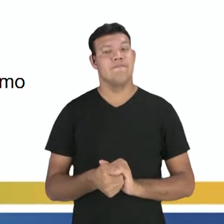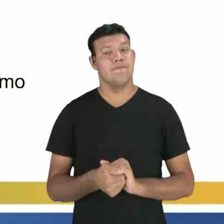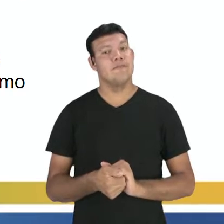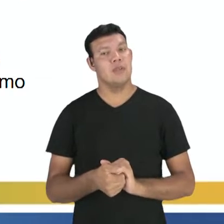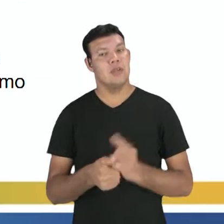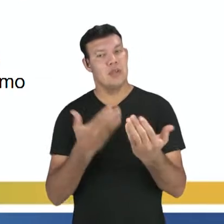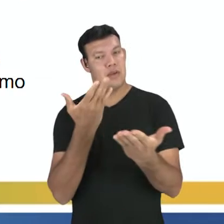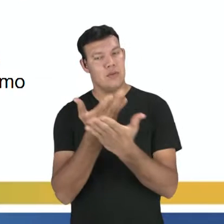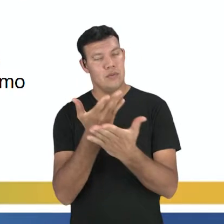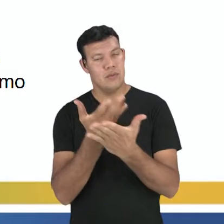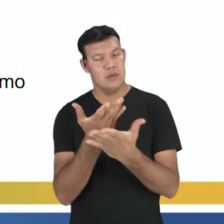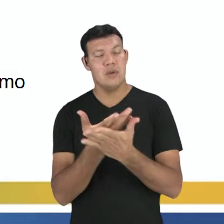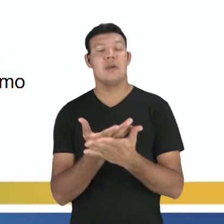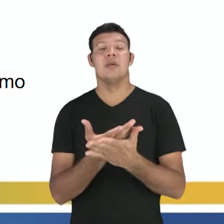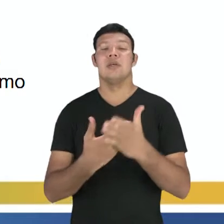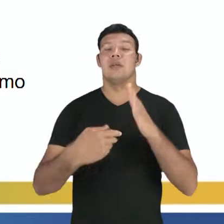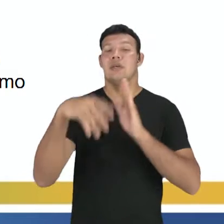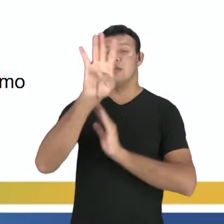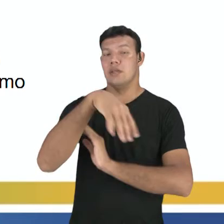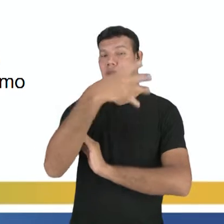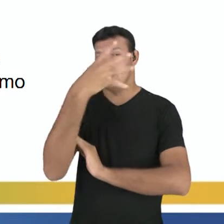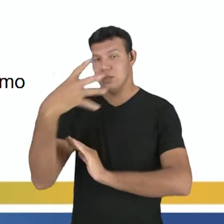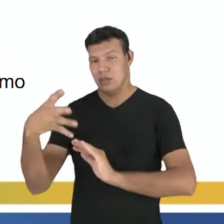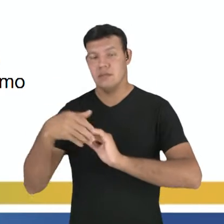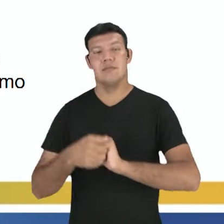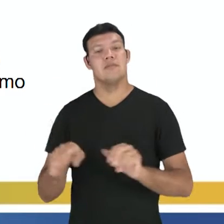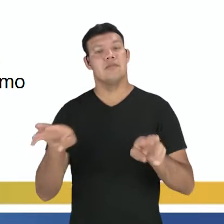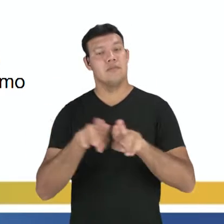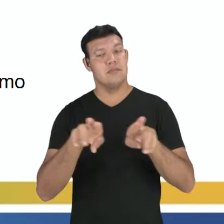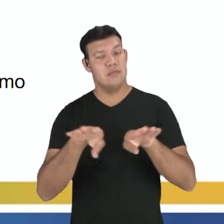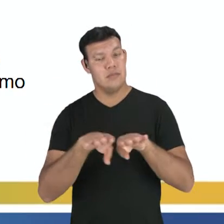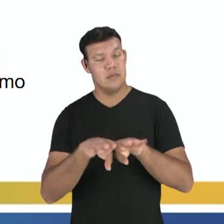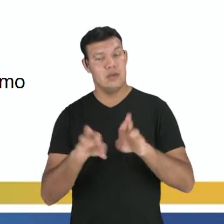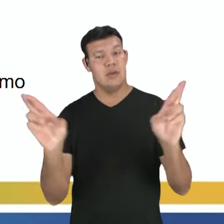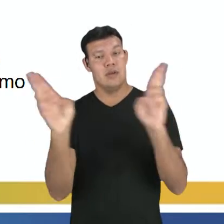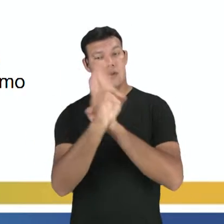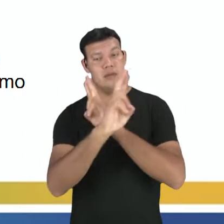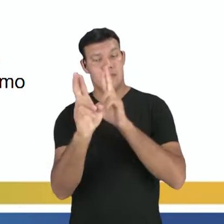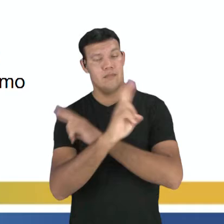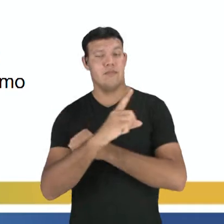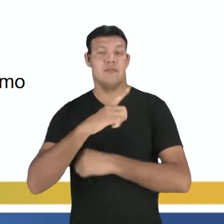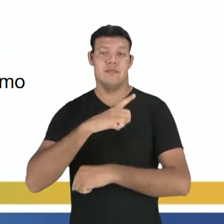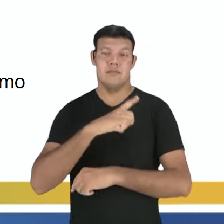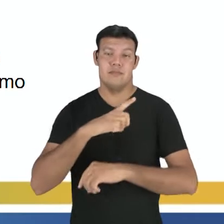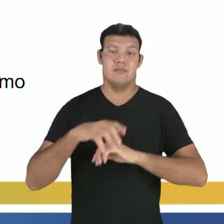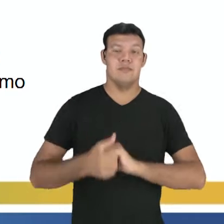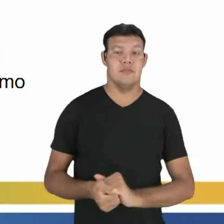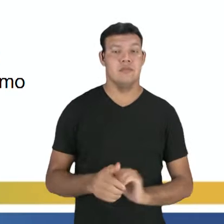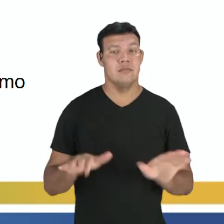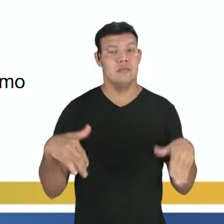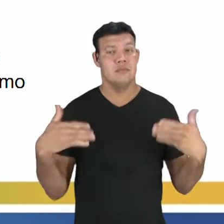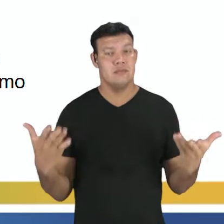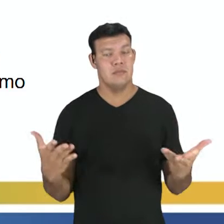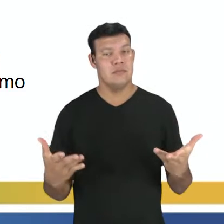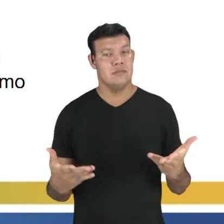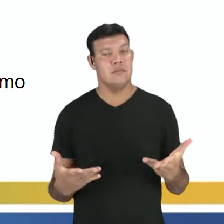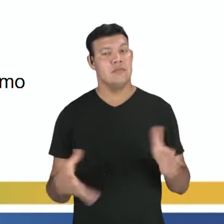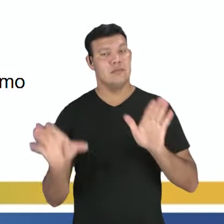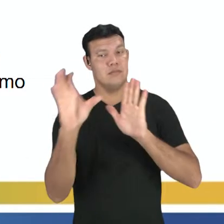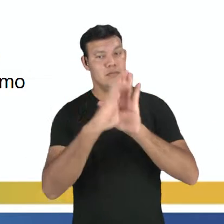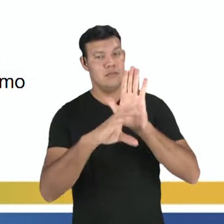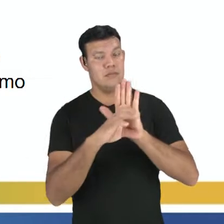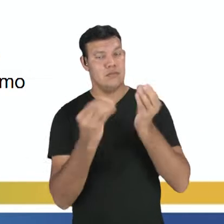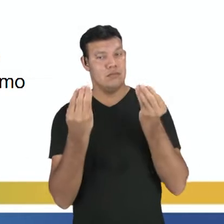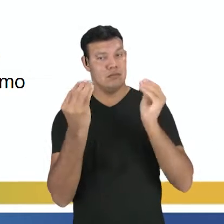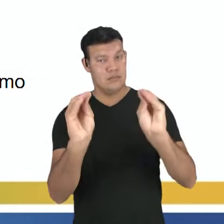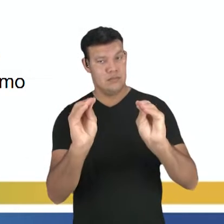tabela. É uma coisa relacionada à outra. Tudo bem? Coloquei as